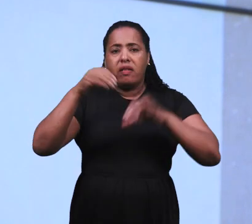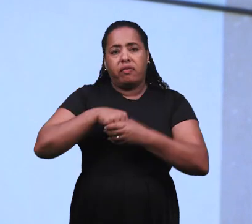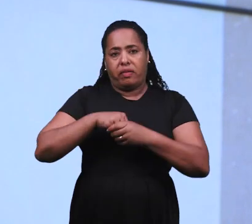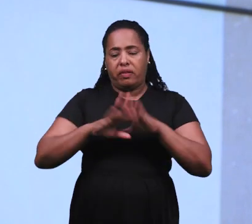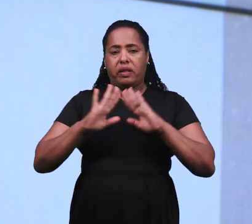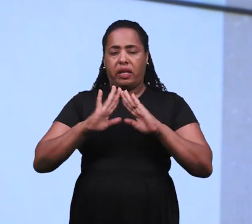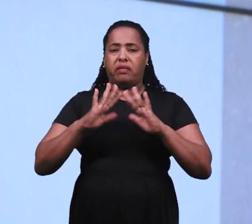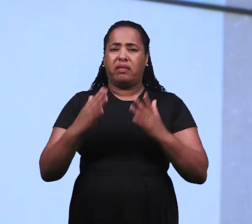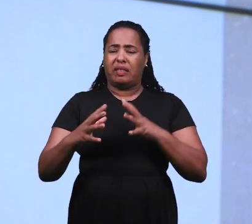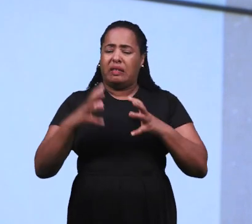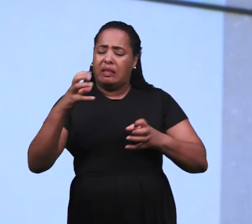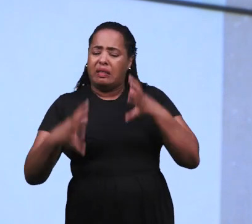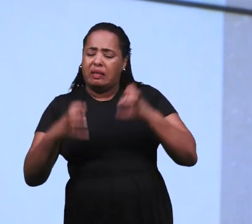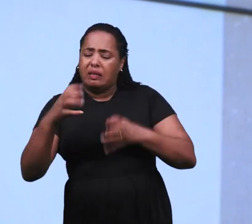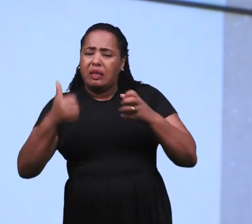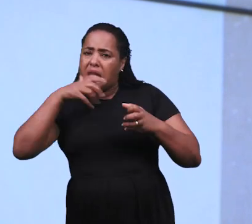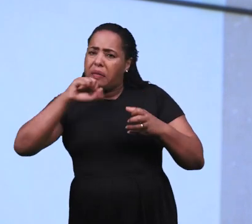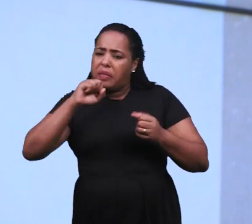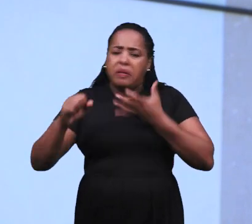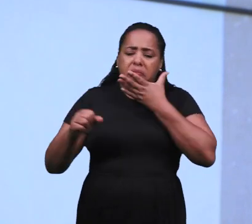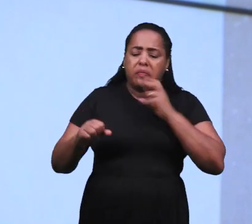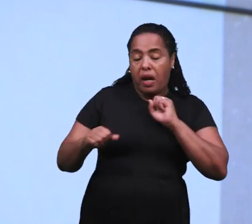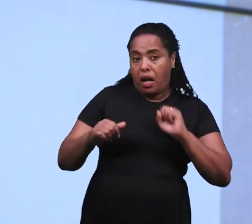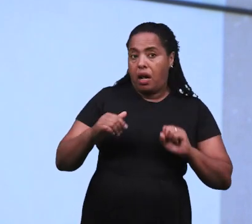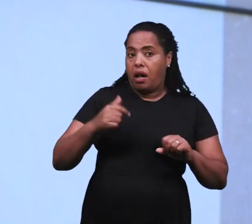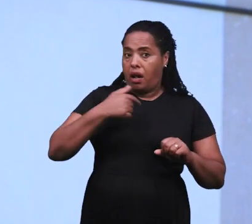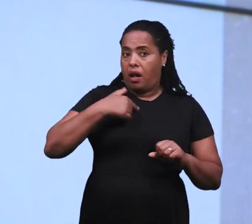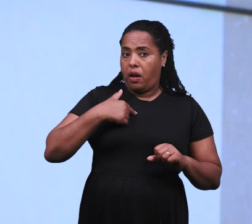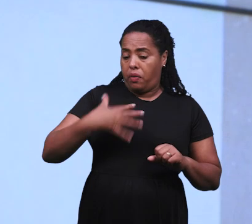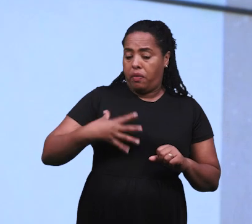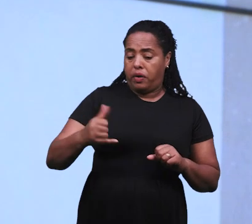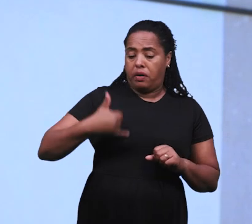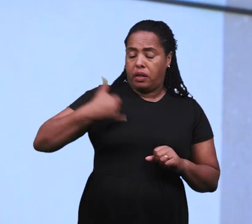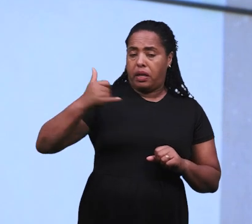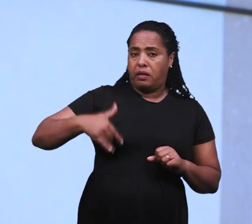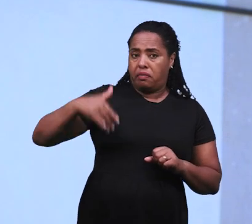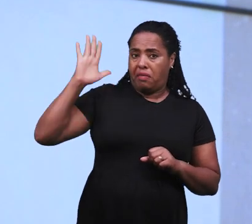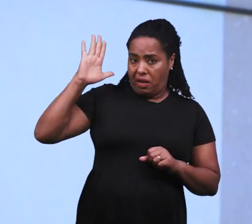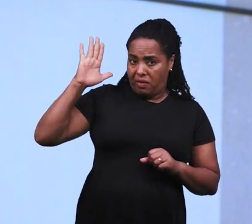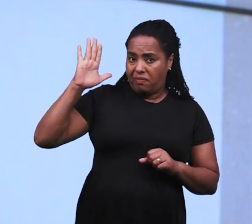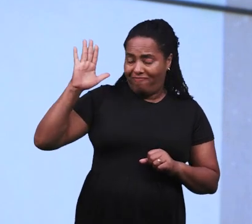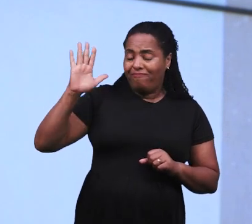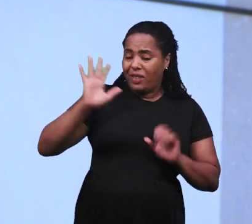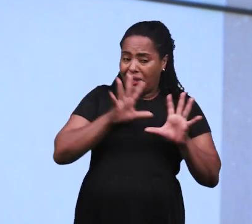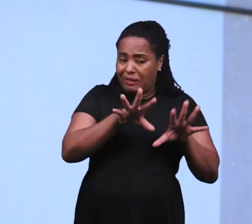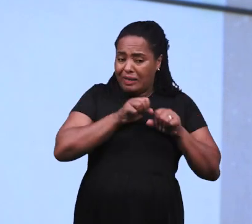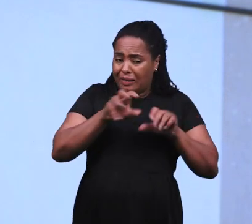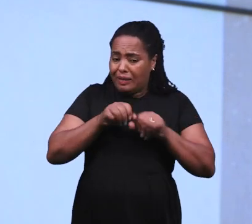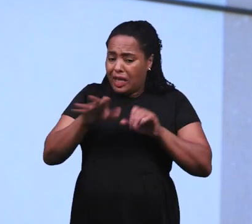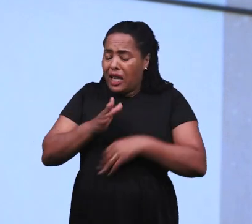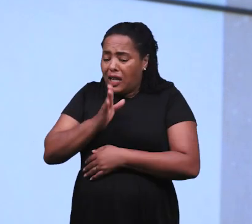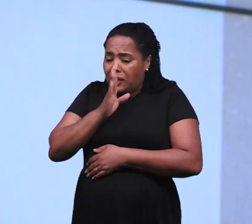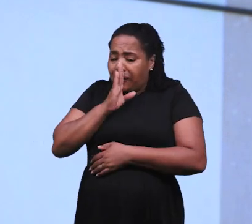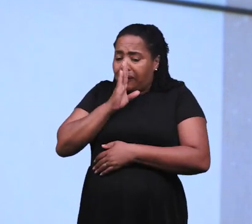familiar, meu pai e minha mãe, e eu sendo o filho mais velho, absorvendo tudo aquilo. sem ter para quem falar, né, a